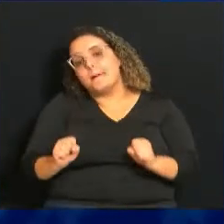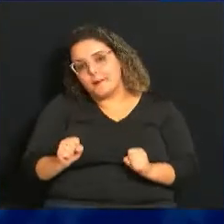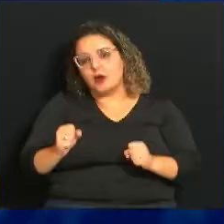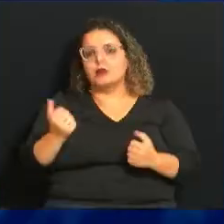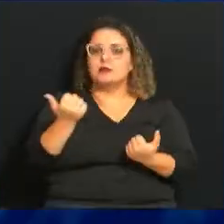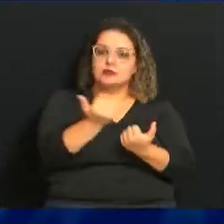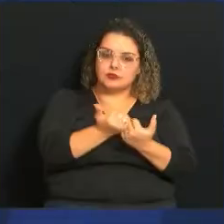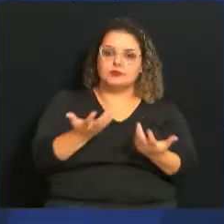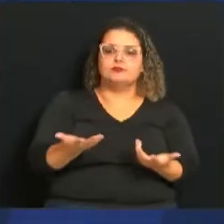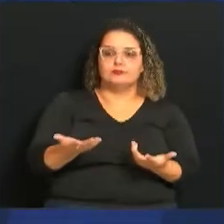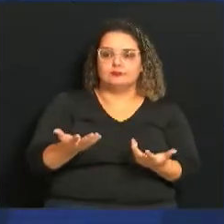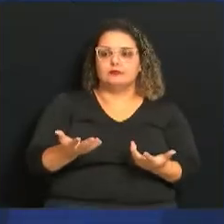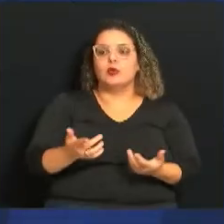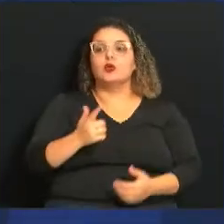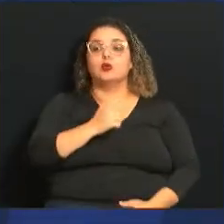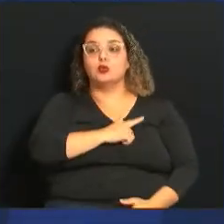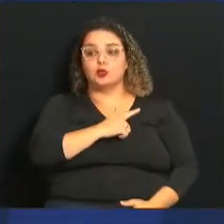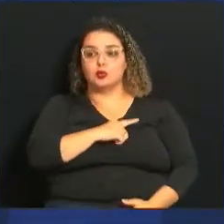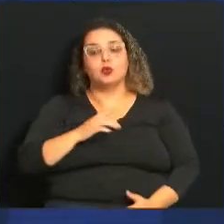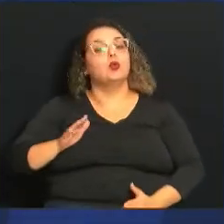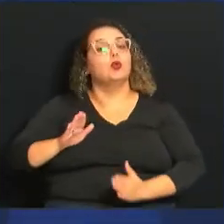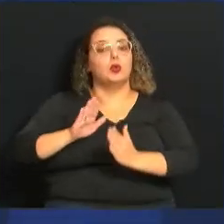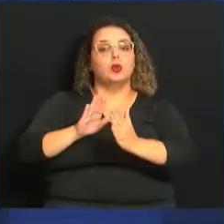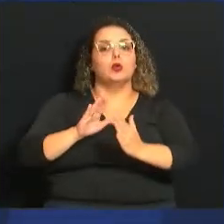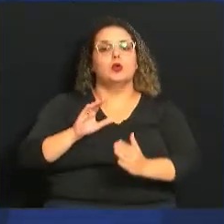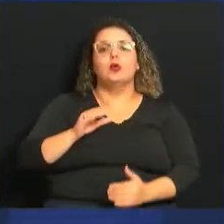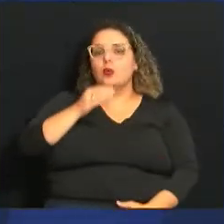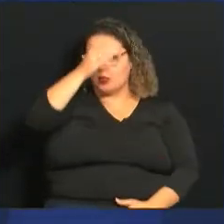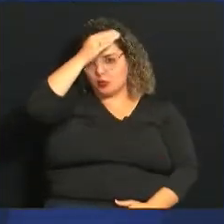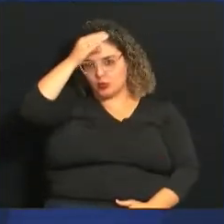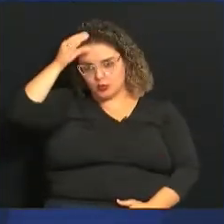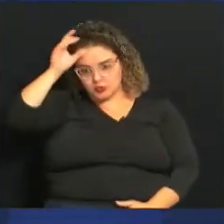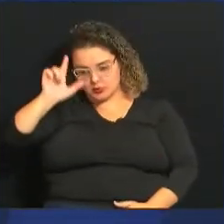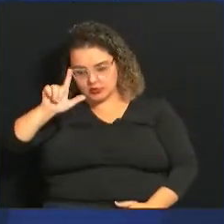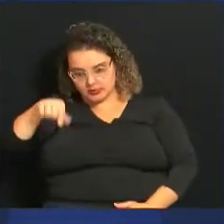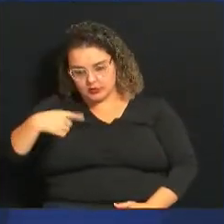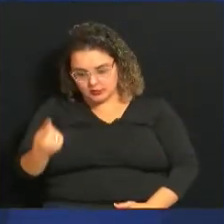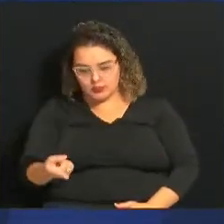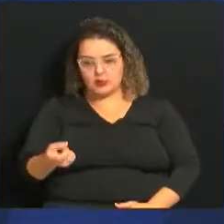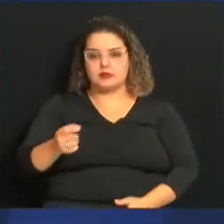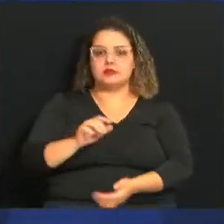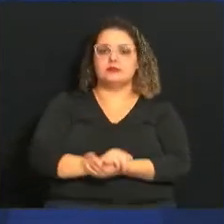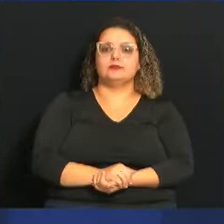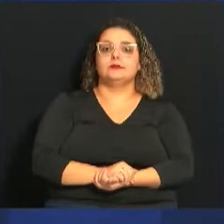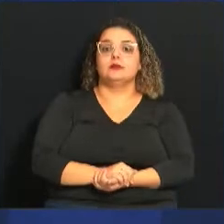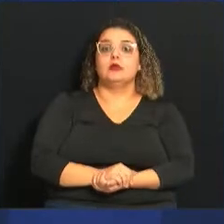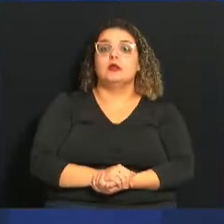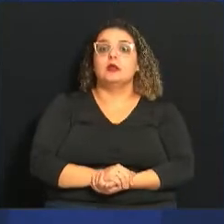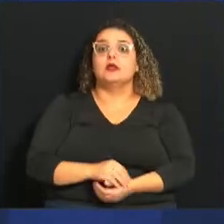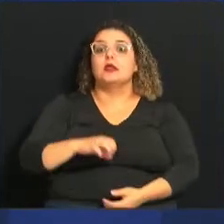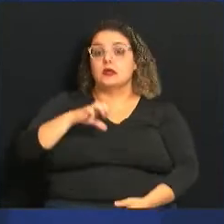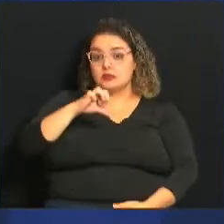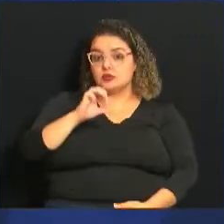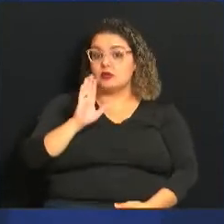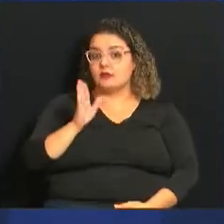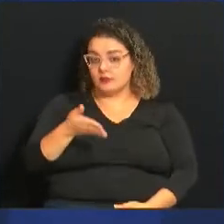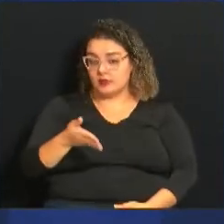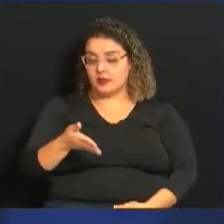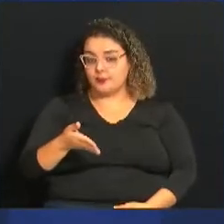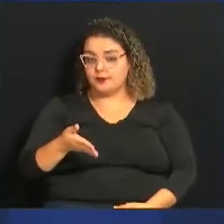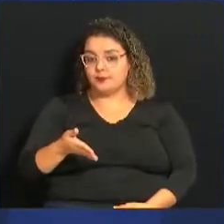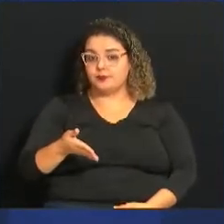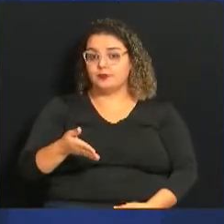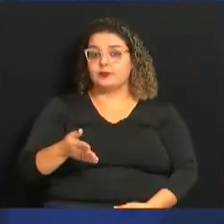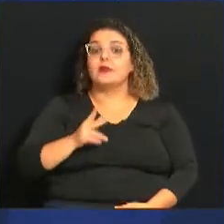aí do Guarani que enfrenta o Criciúma logo mais. E um pouco mais tarde, às 9h30 da noite, é a vez da